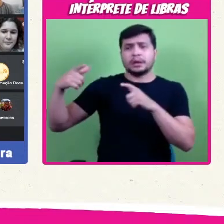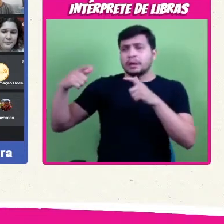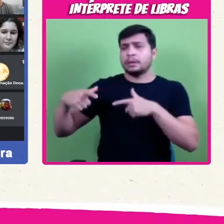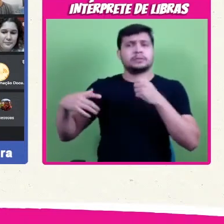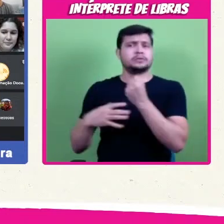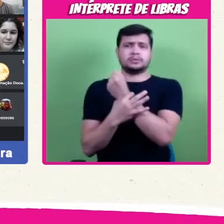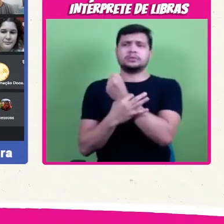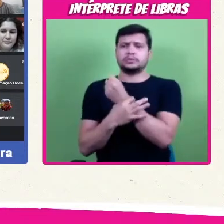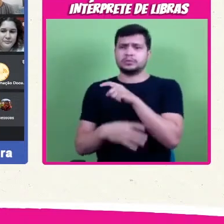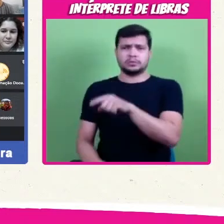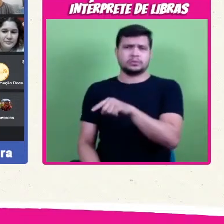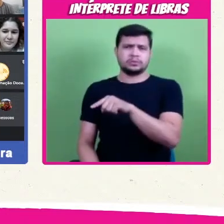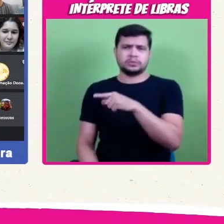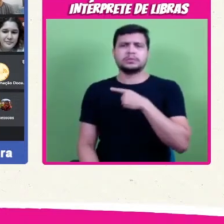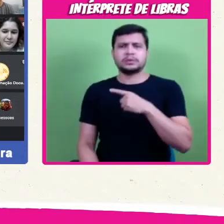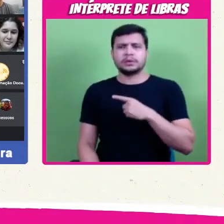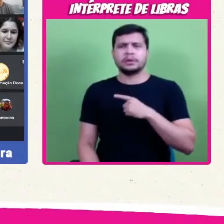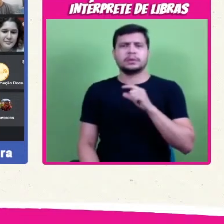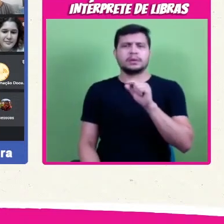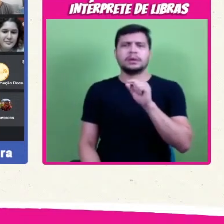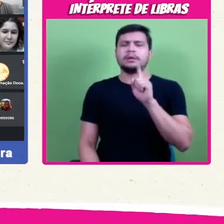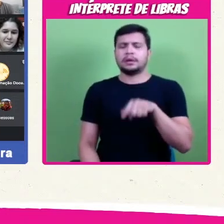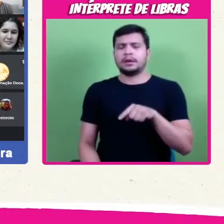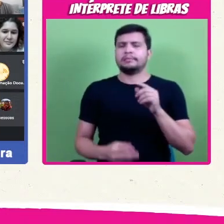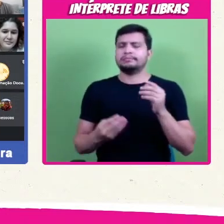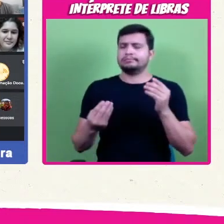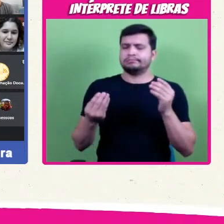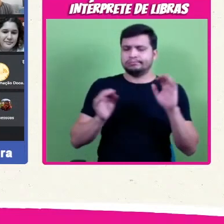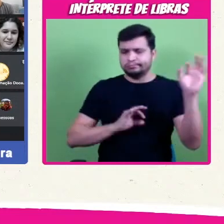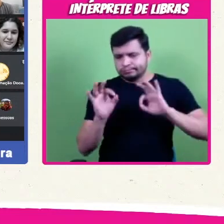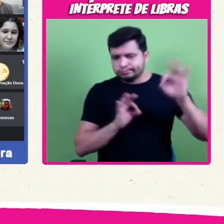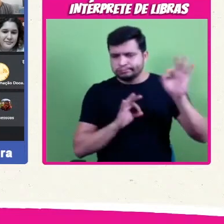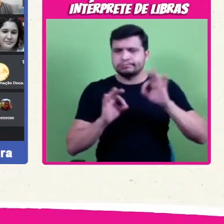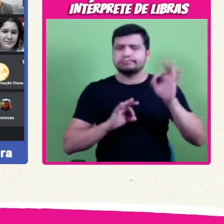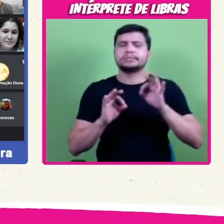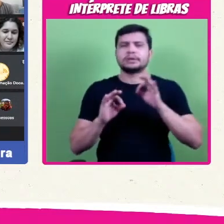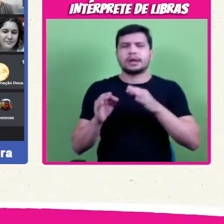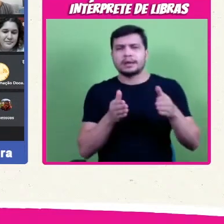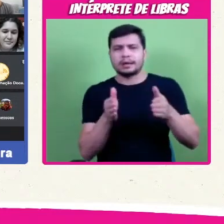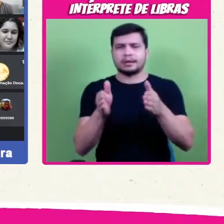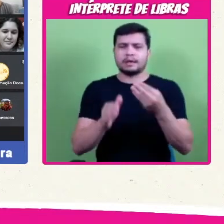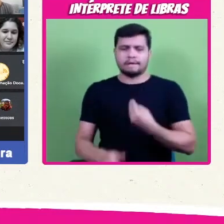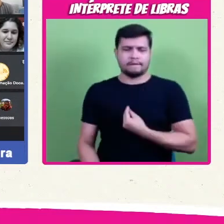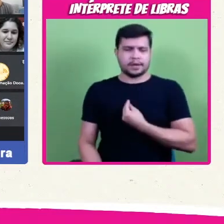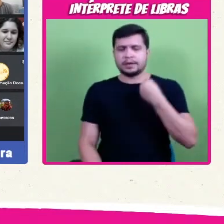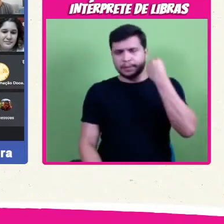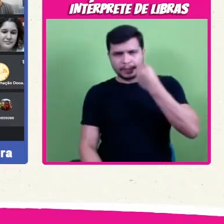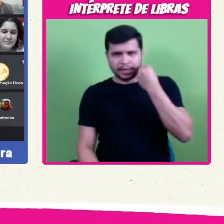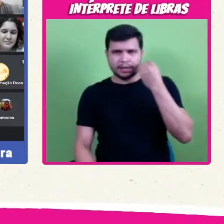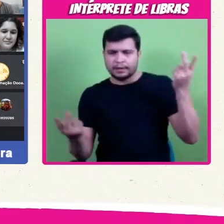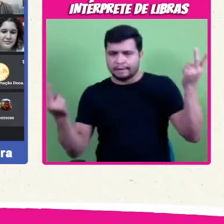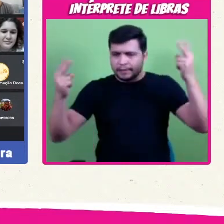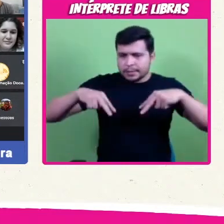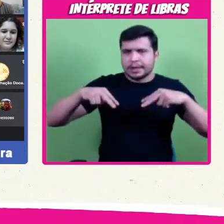né, onde a gente constrói essas trajetórias dentro da arte e da cultura, né, não só da visibilidade, mas da resistência